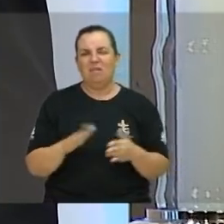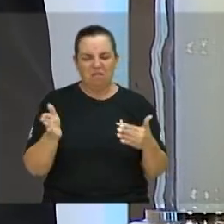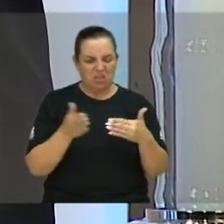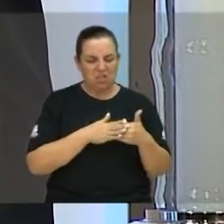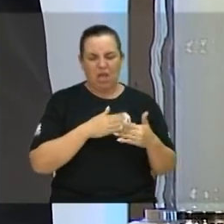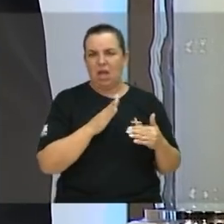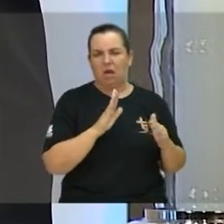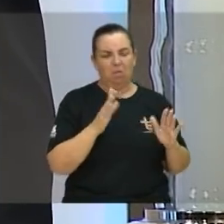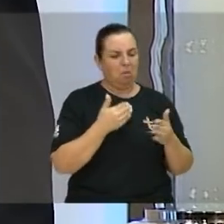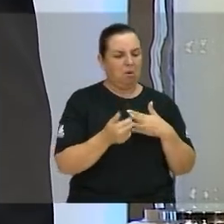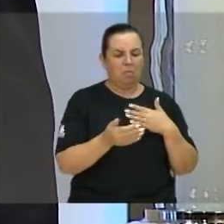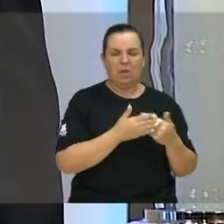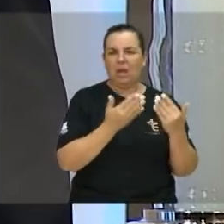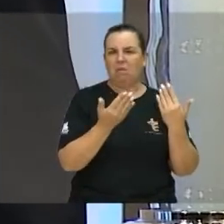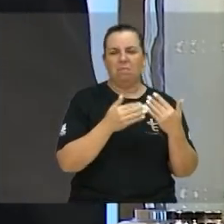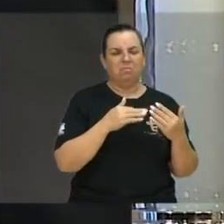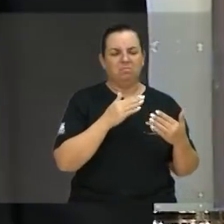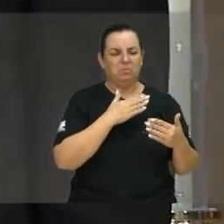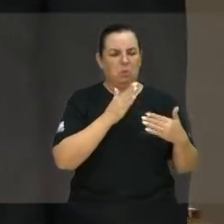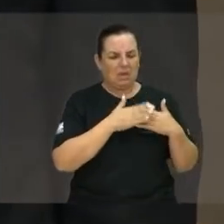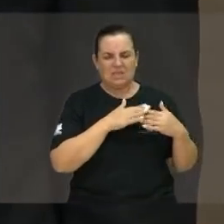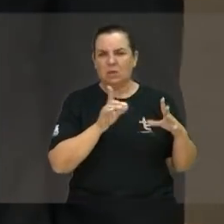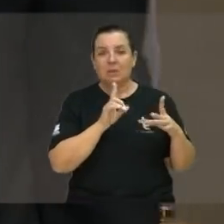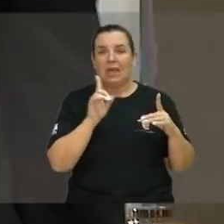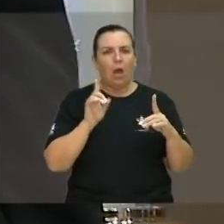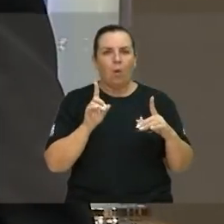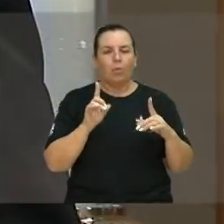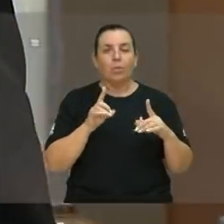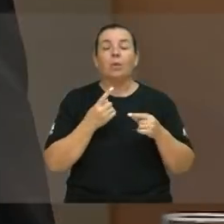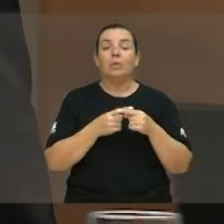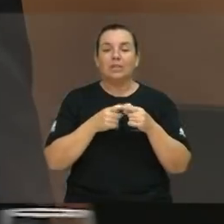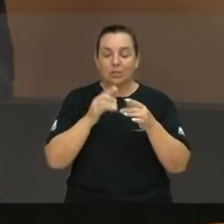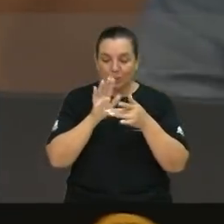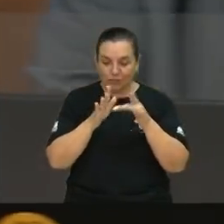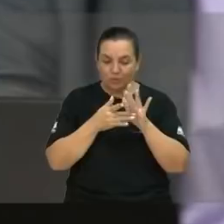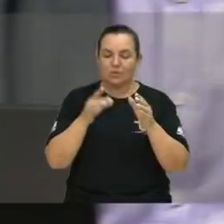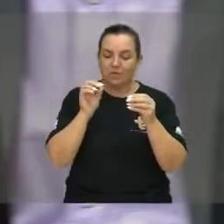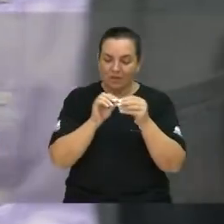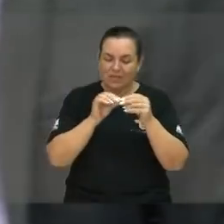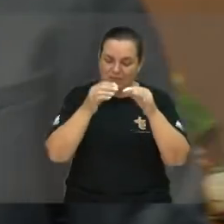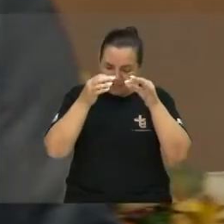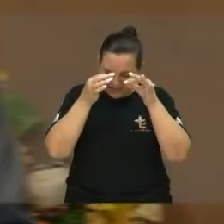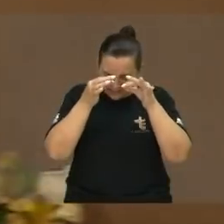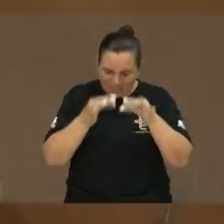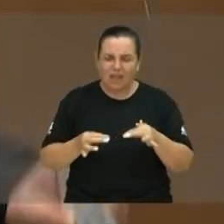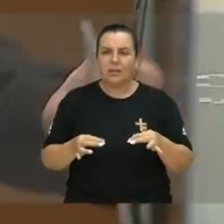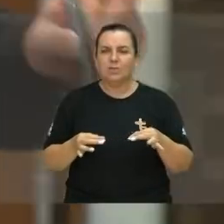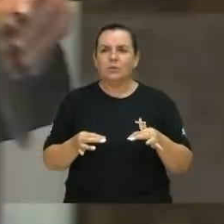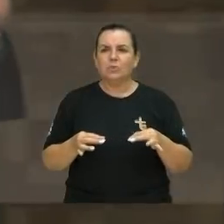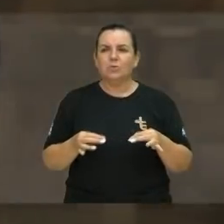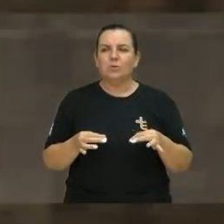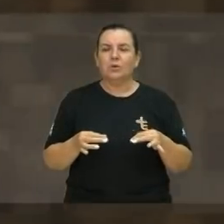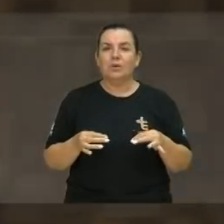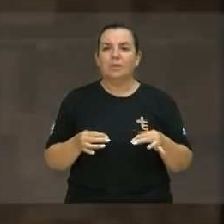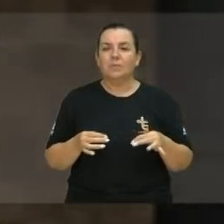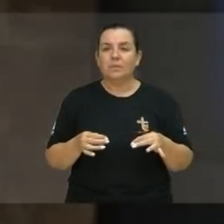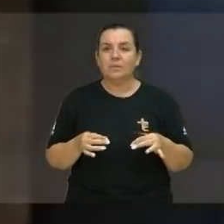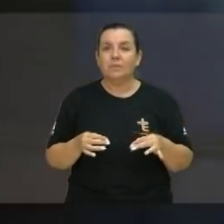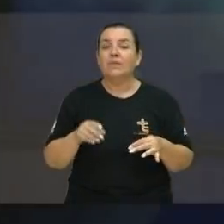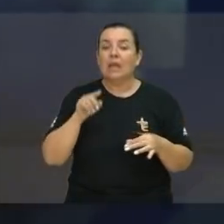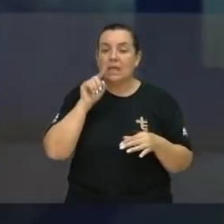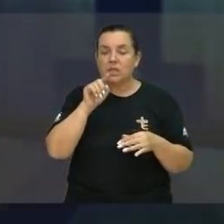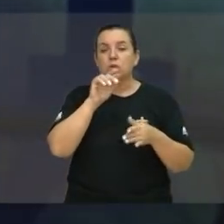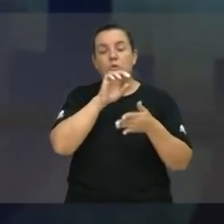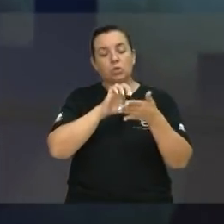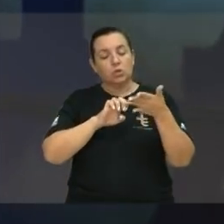para quem quer se deixar alcançar por seus gestos telespectador é isso que o